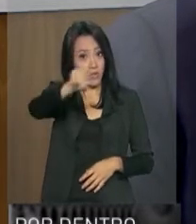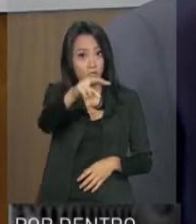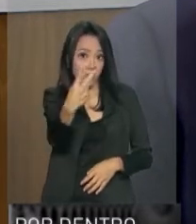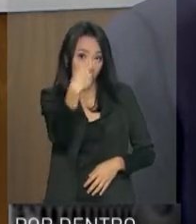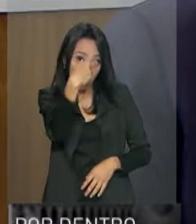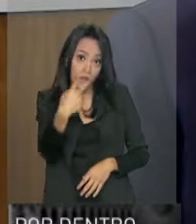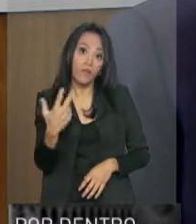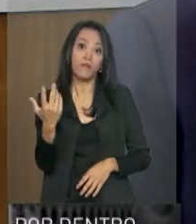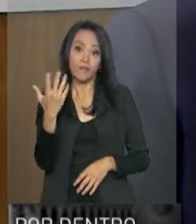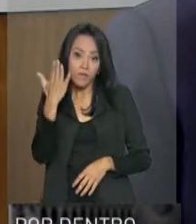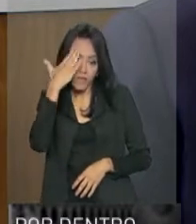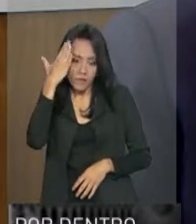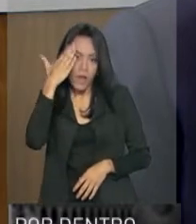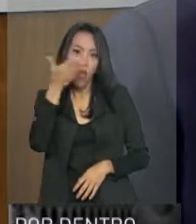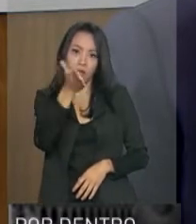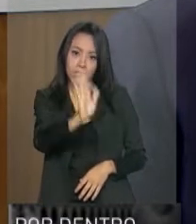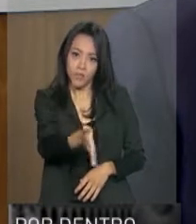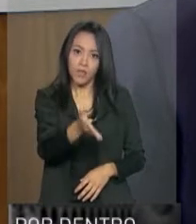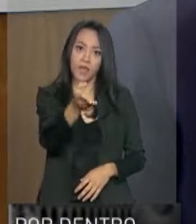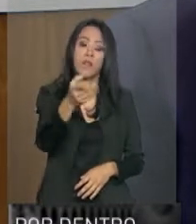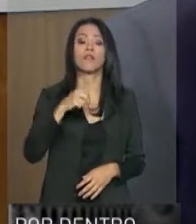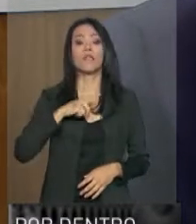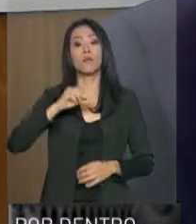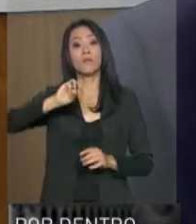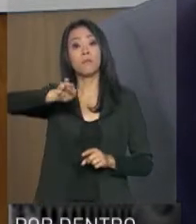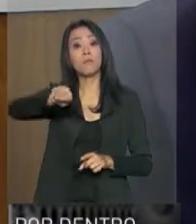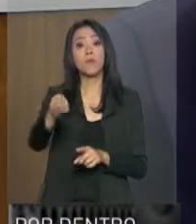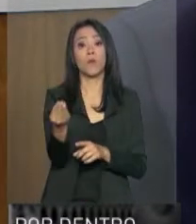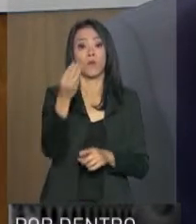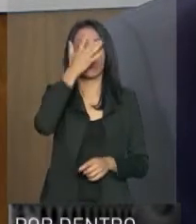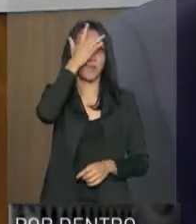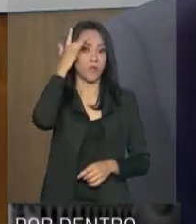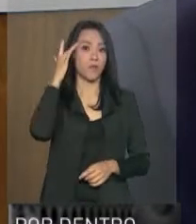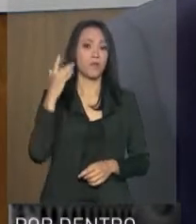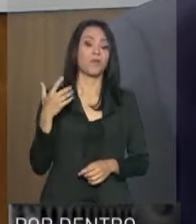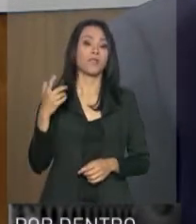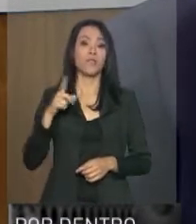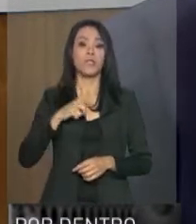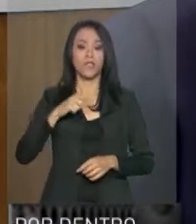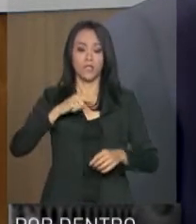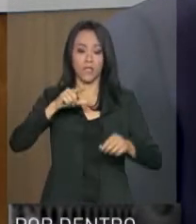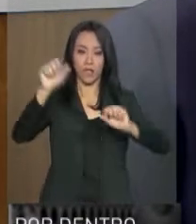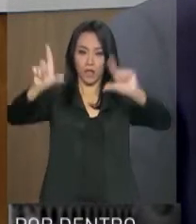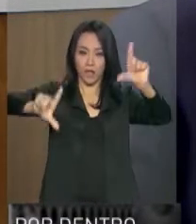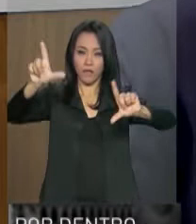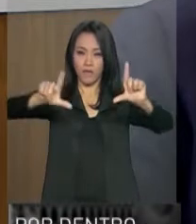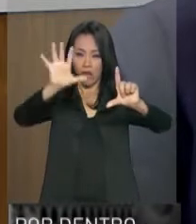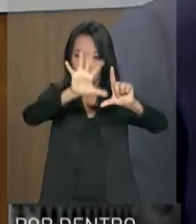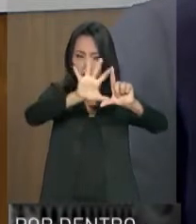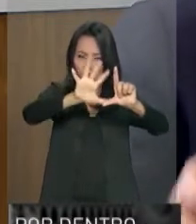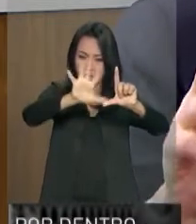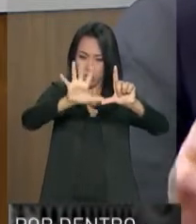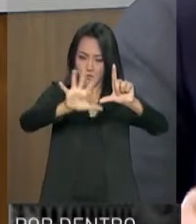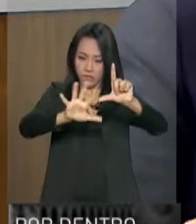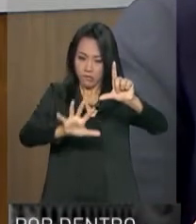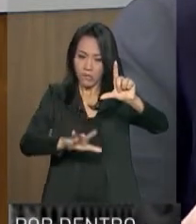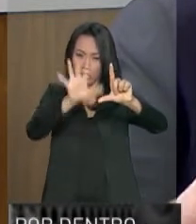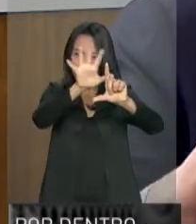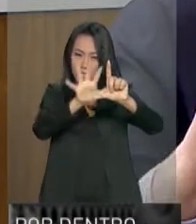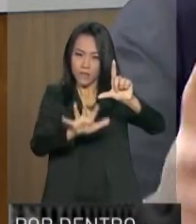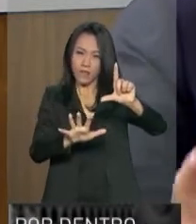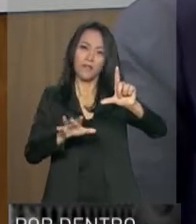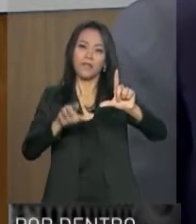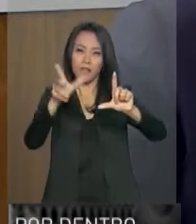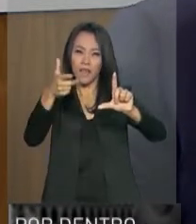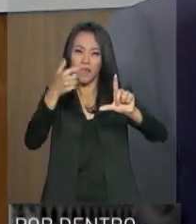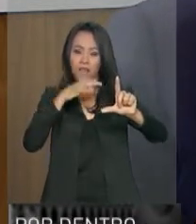disso nós temos já milhões de brasileiros que tinham uma imagem analógica a imagem analógica aquela que tem trecho risco